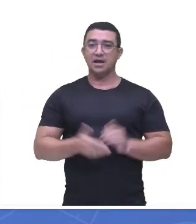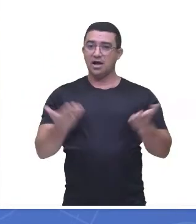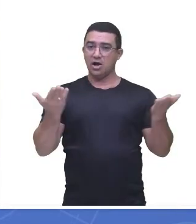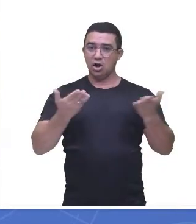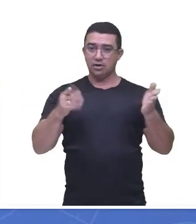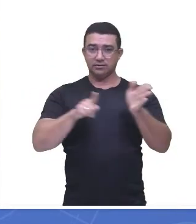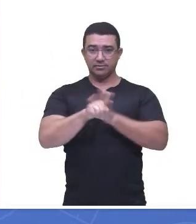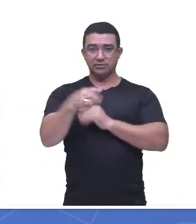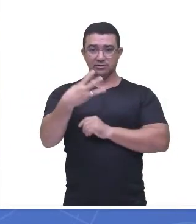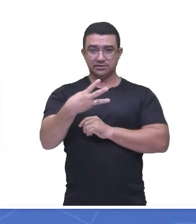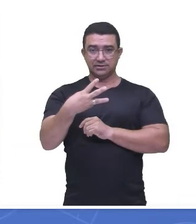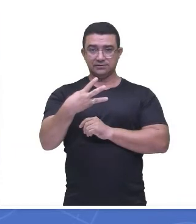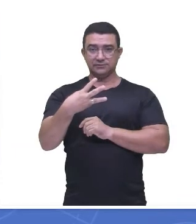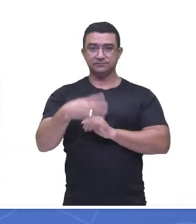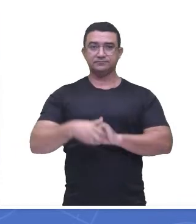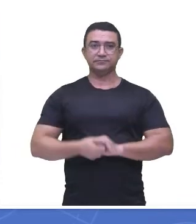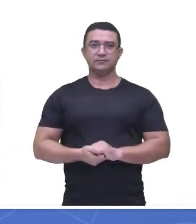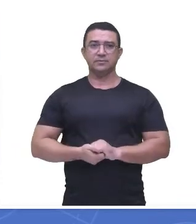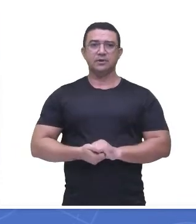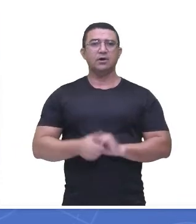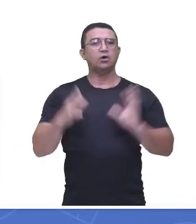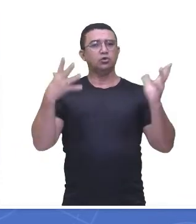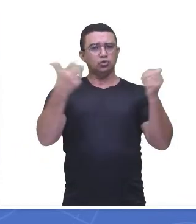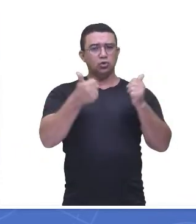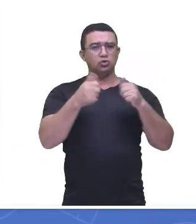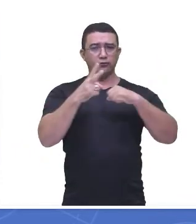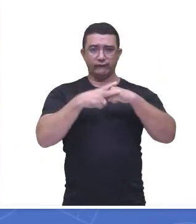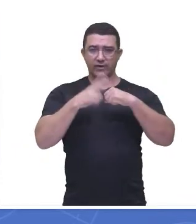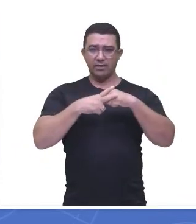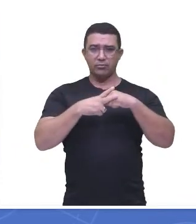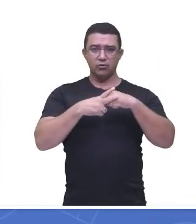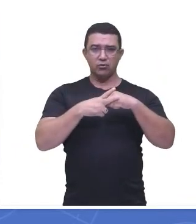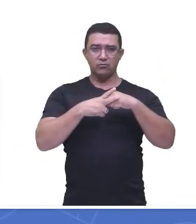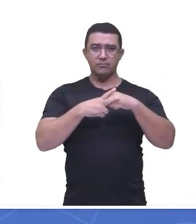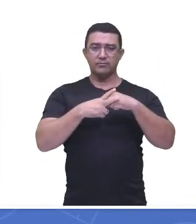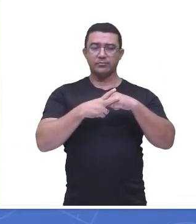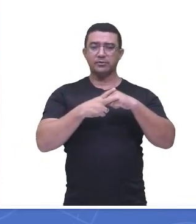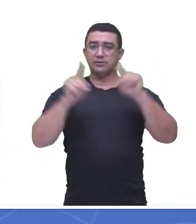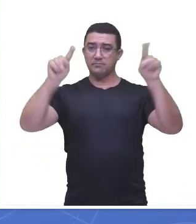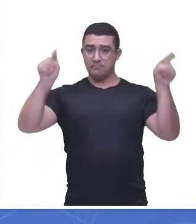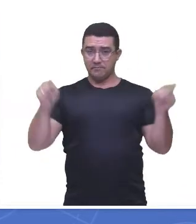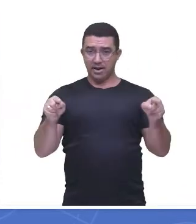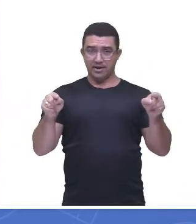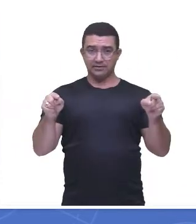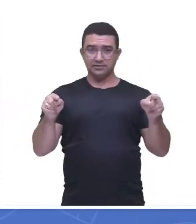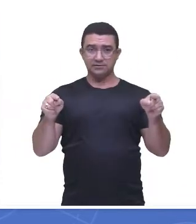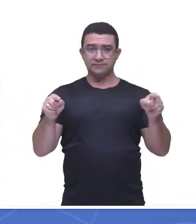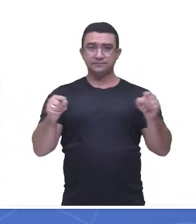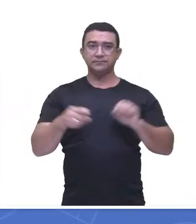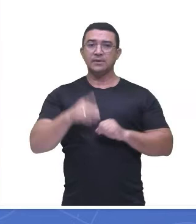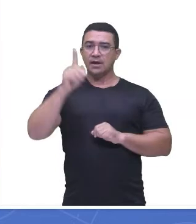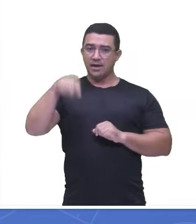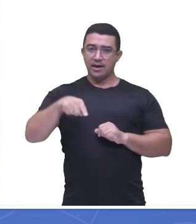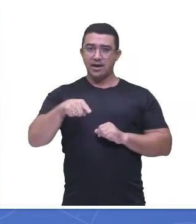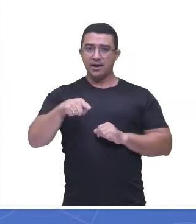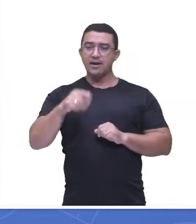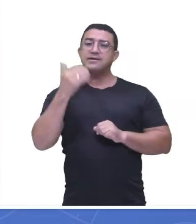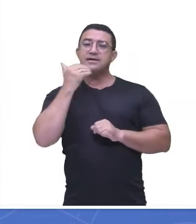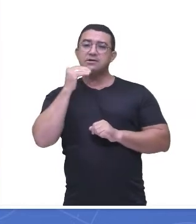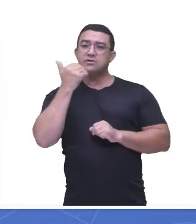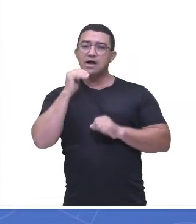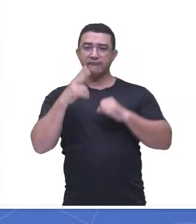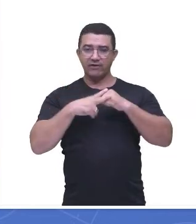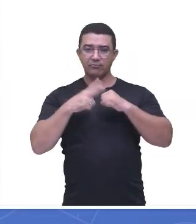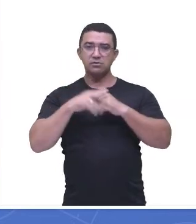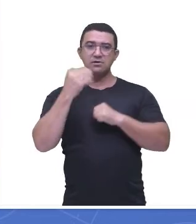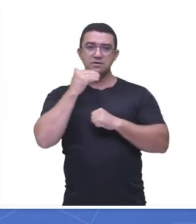questão, então? Todos os verbos abaixo marcados, entre parênteses, são